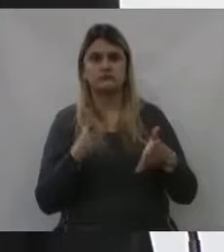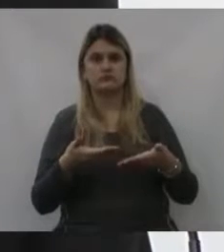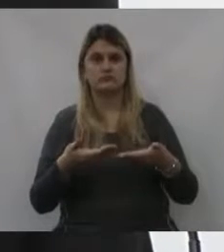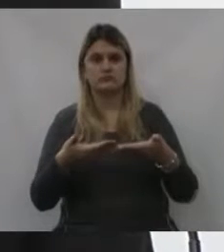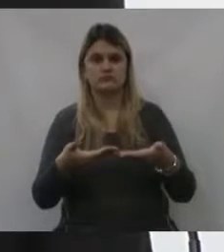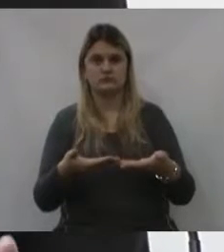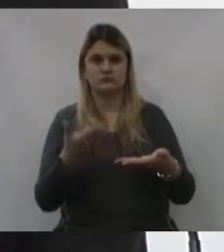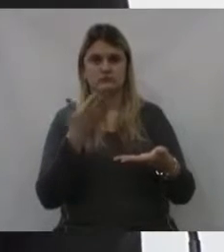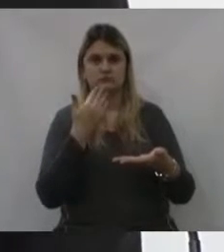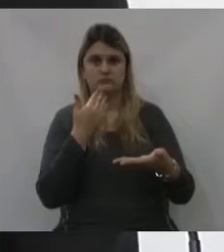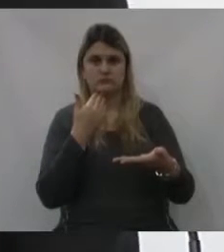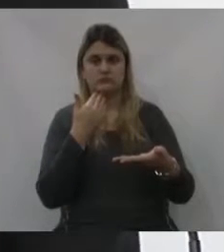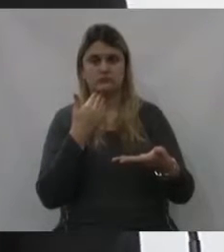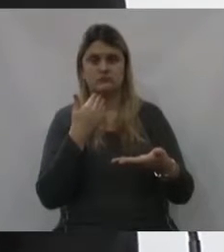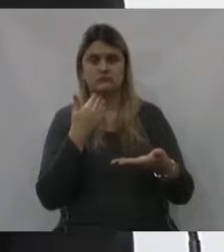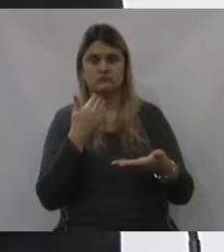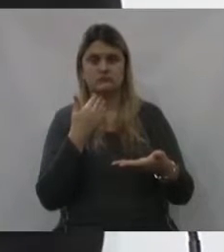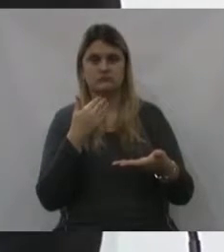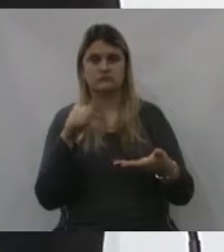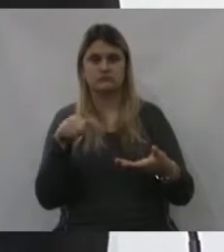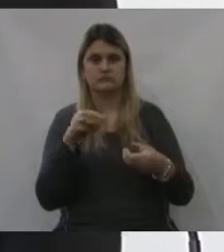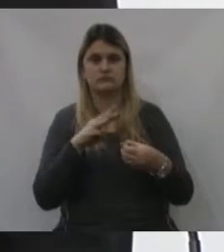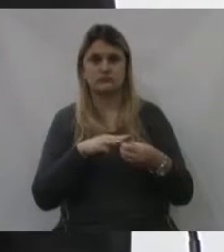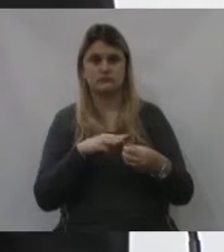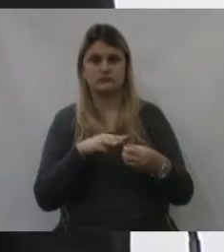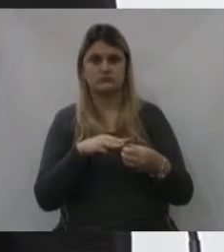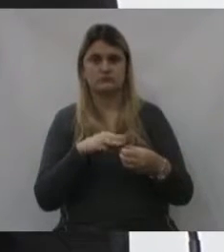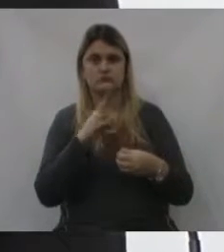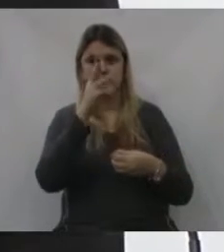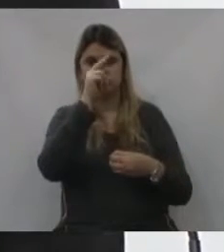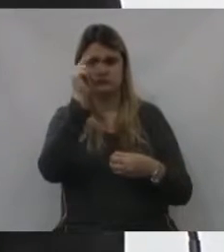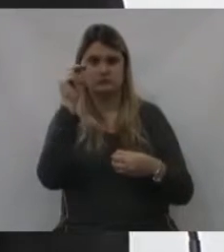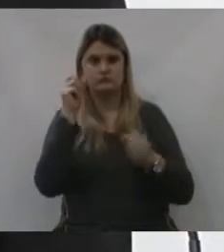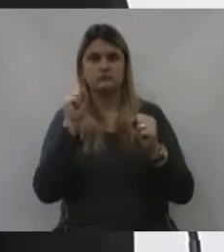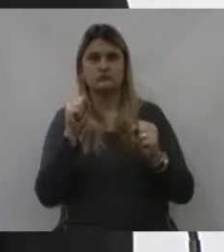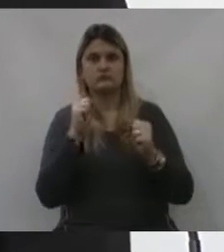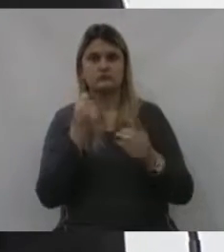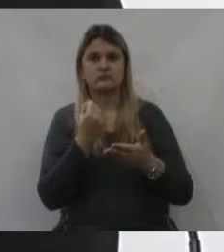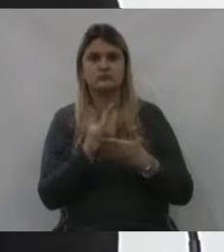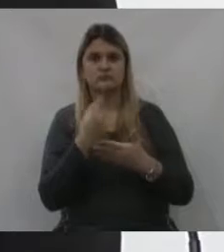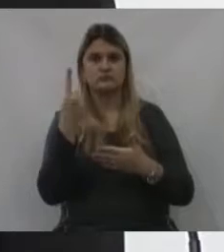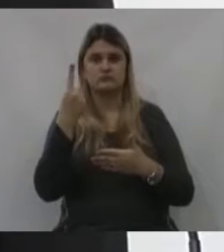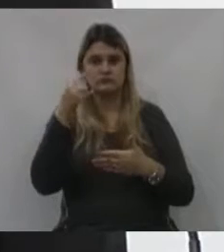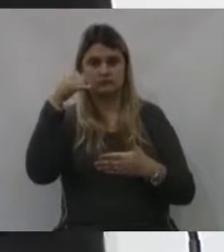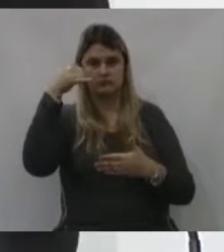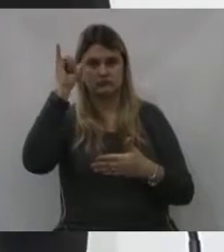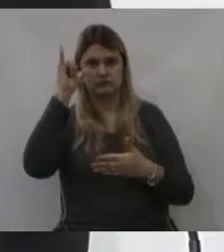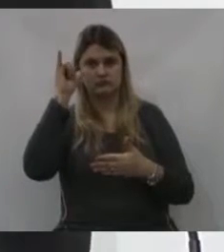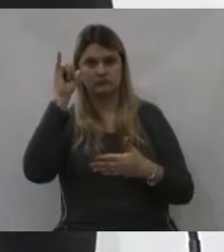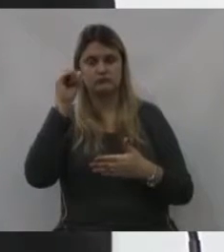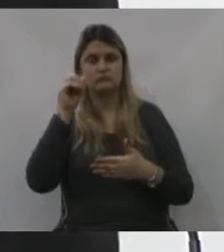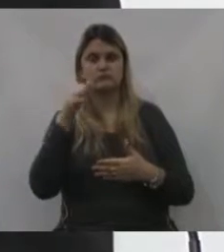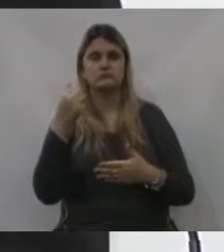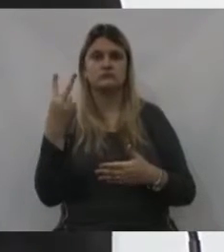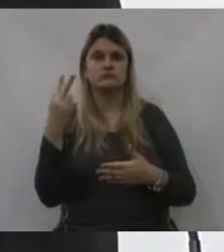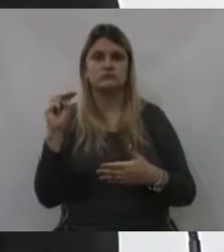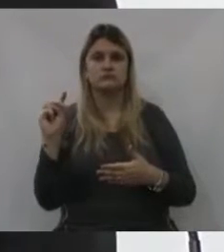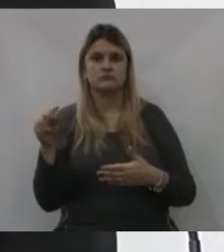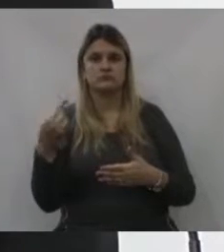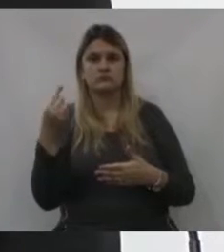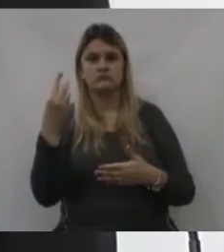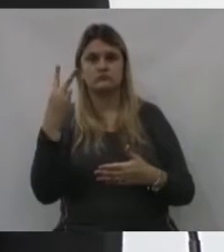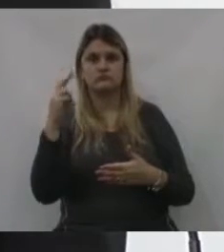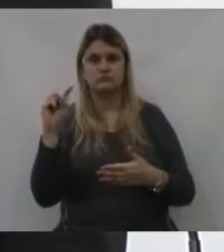entrega esse alimento. Por exemplo, o matadouro municipal, a prefeitura poderia comprar um boi, que vai custar